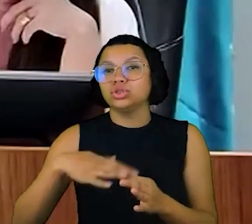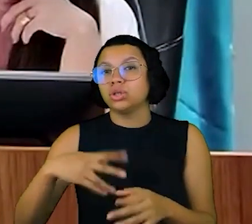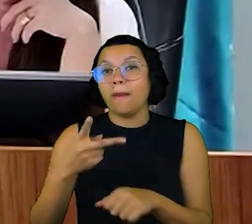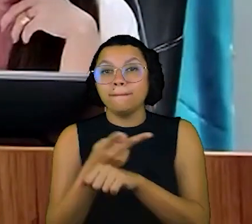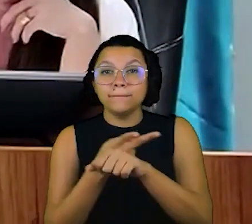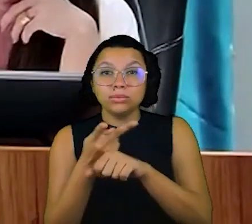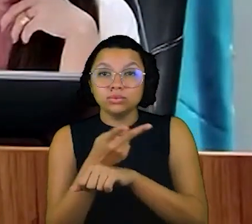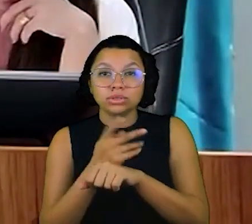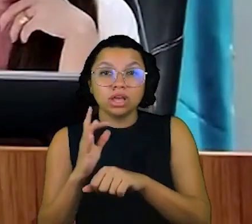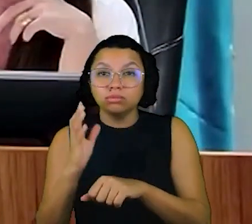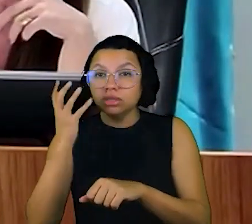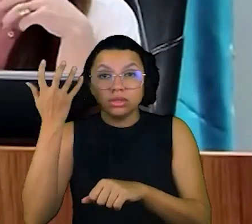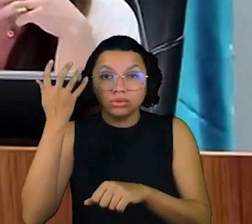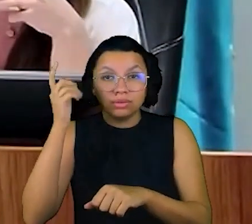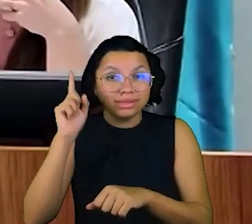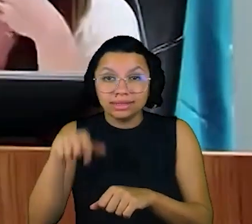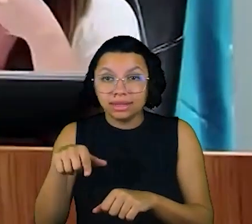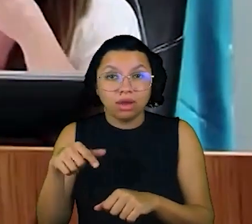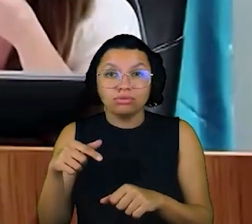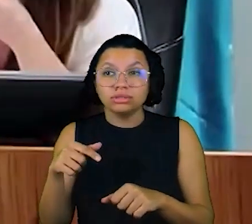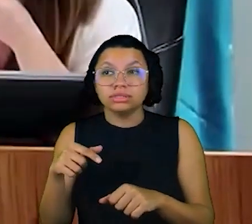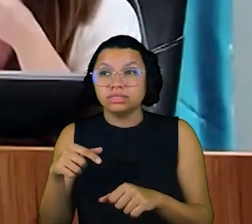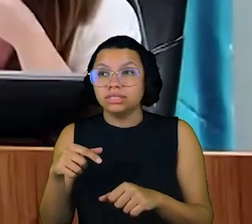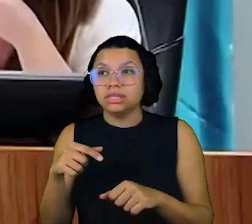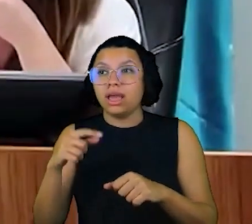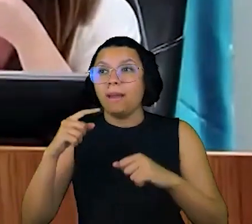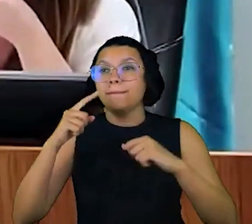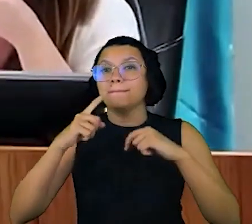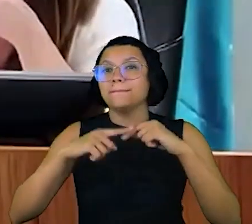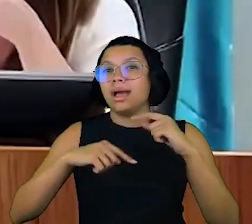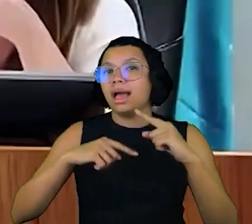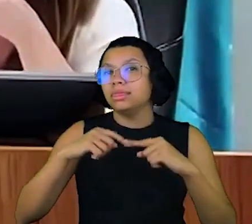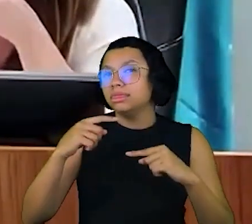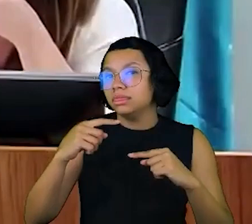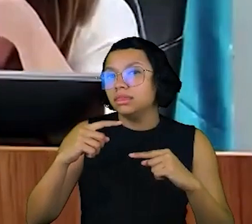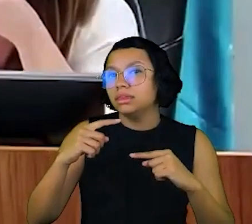e buscar uma solução que não seja